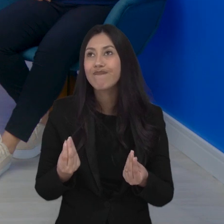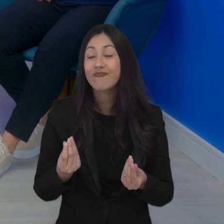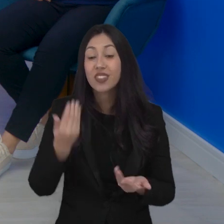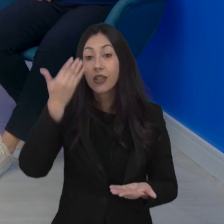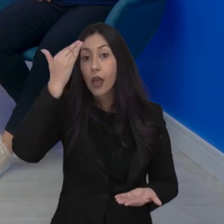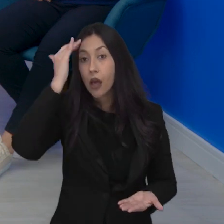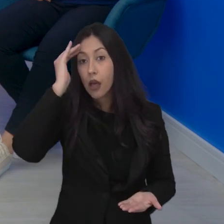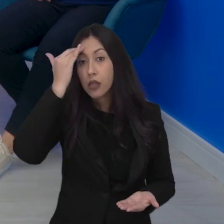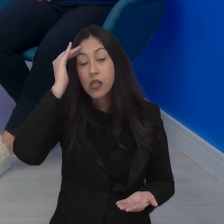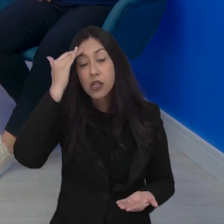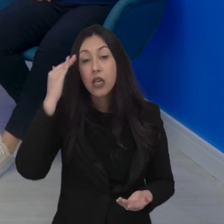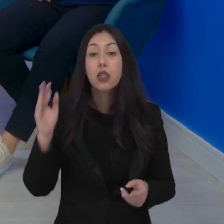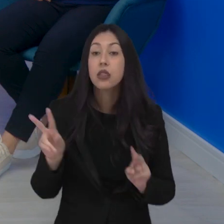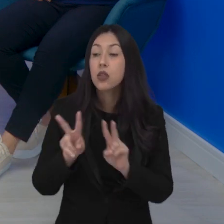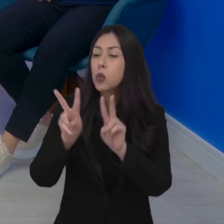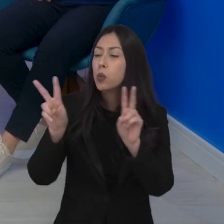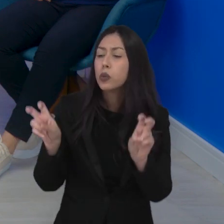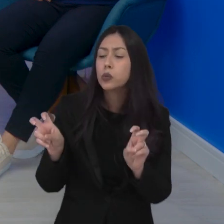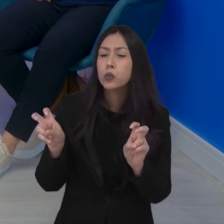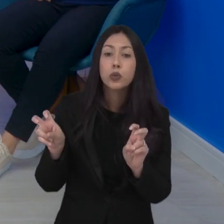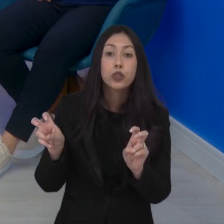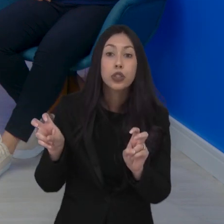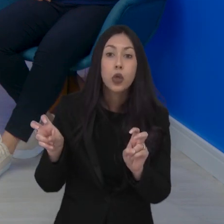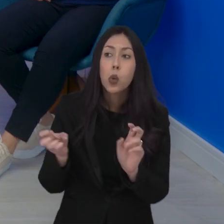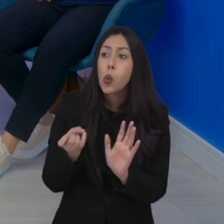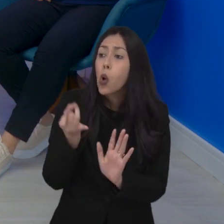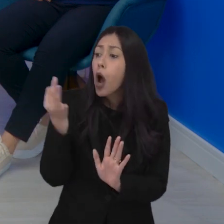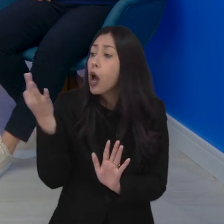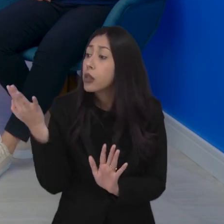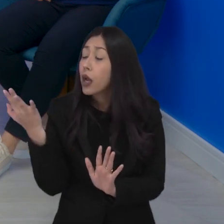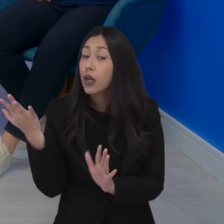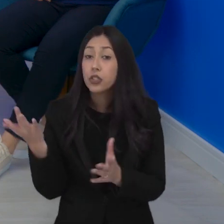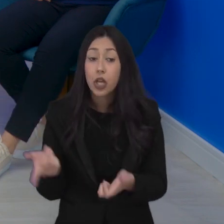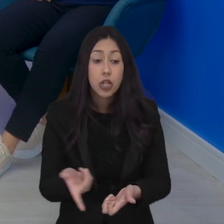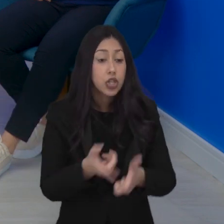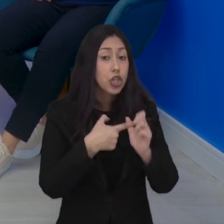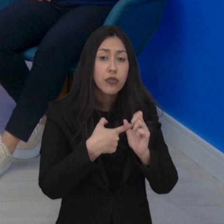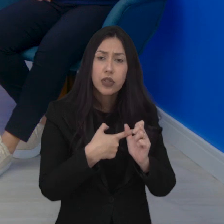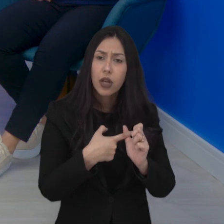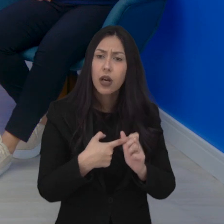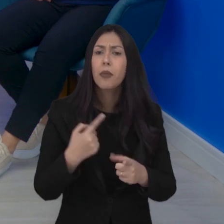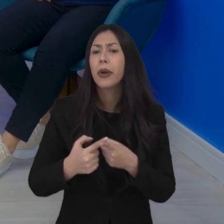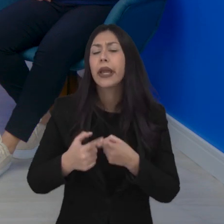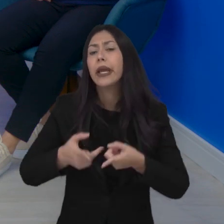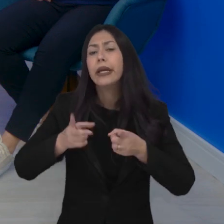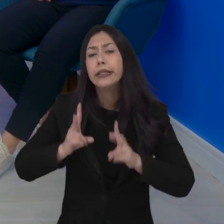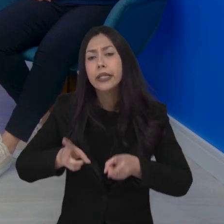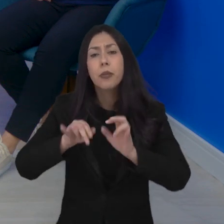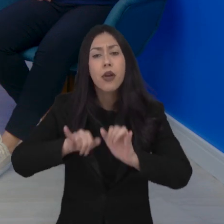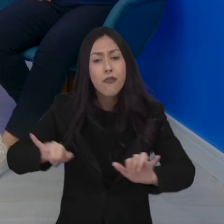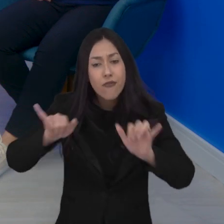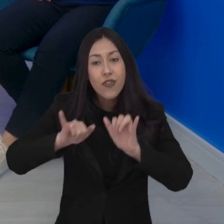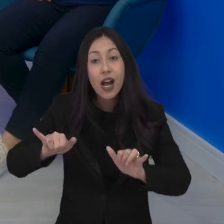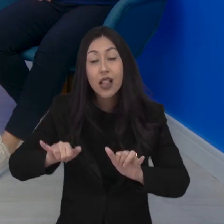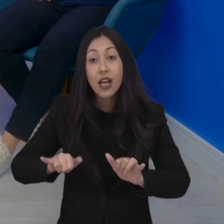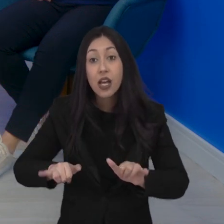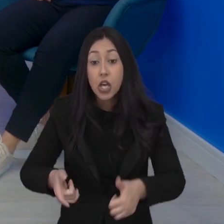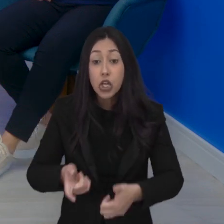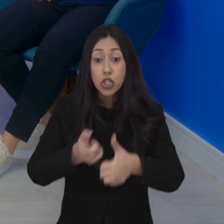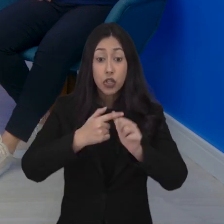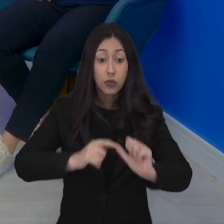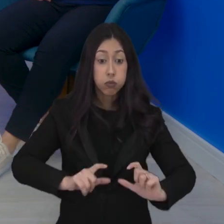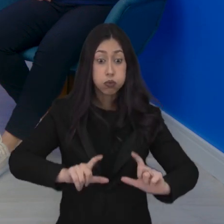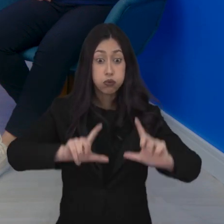consegue entender essa questão desses números, né, enquanto dívidas mesmo? Porque a gente sempre fala a respeito do crescimento e da